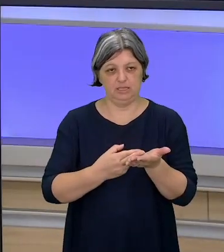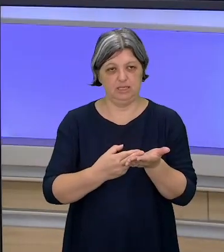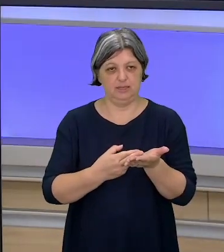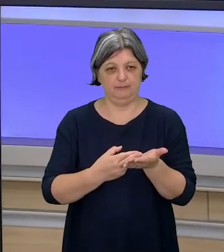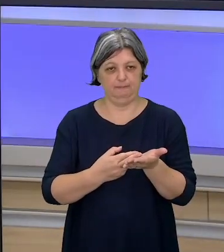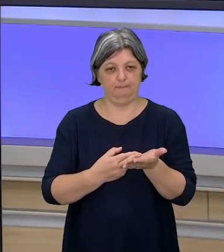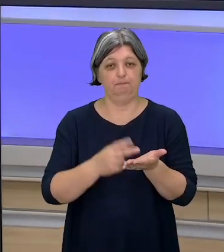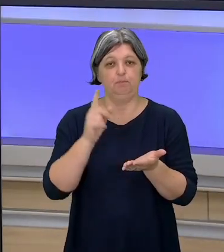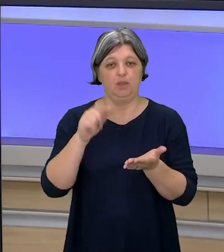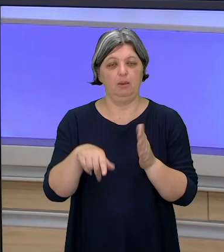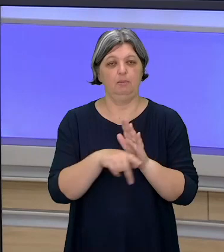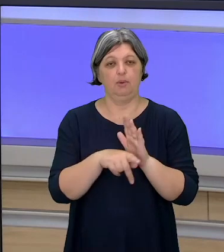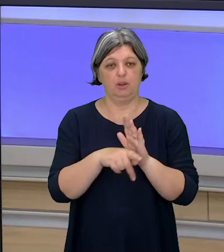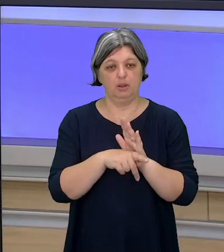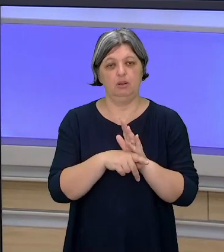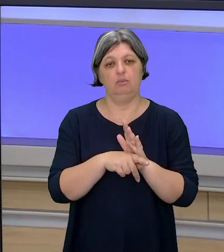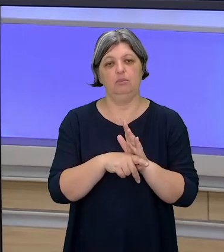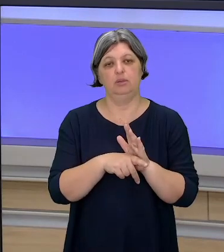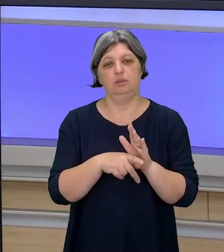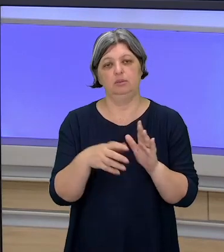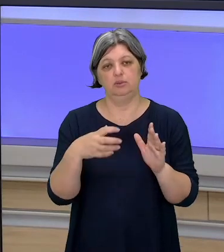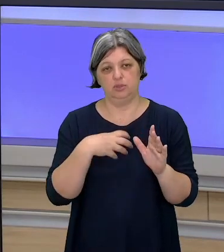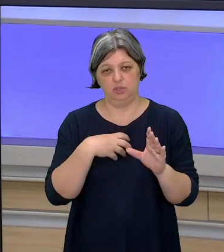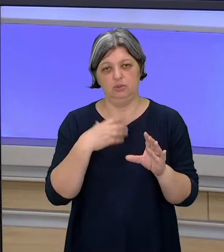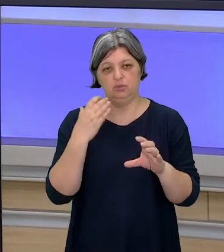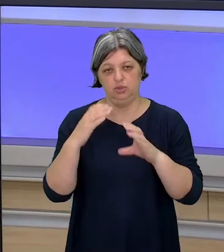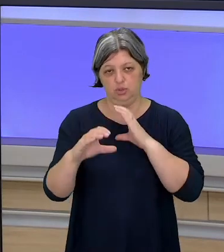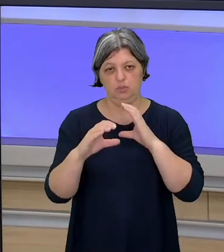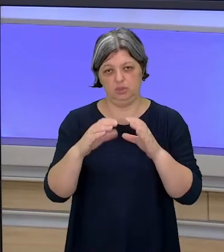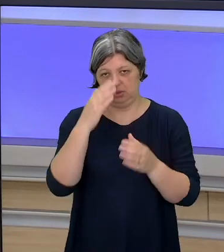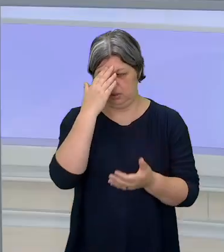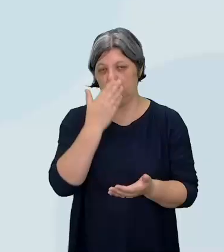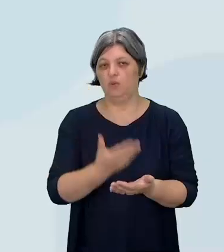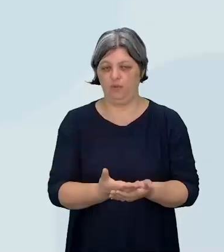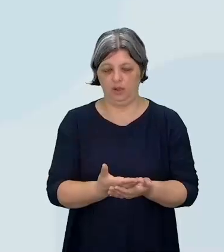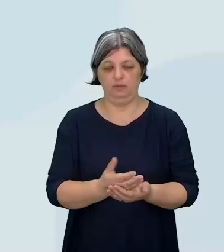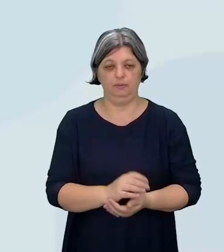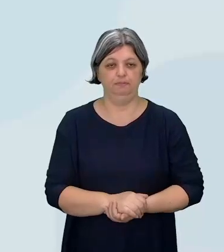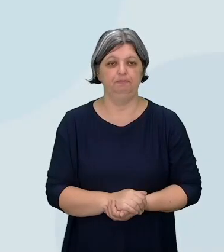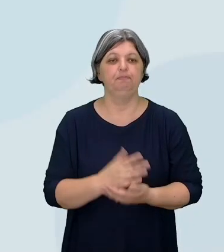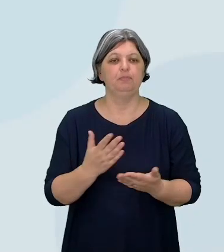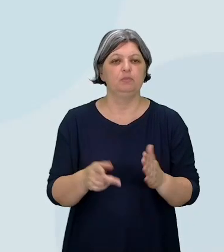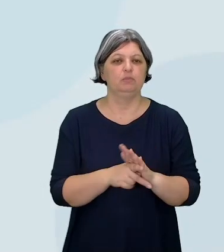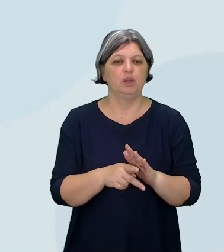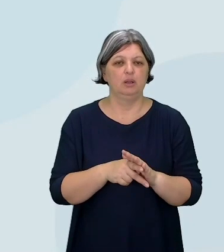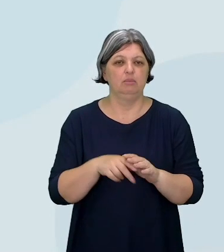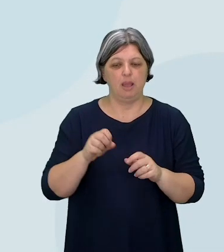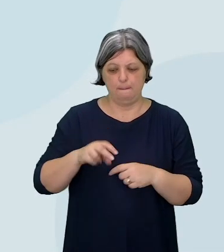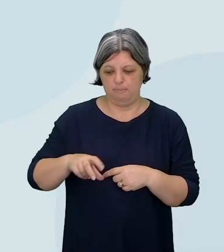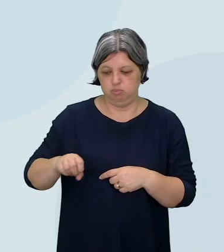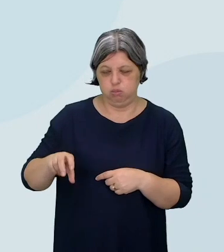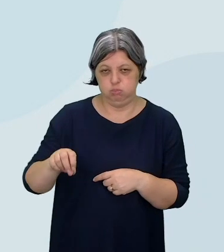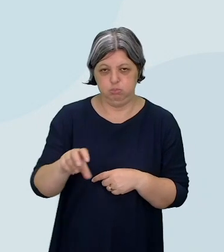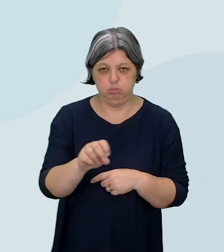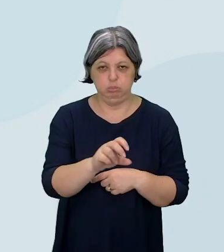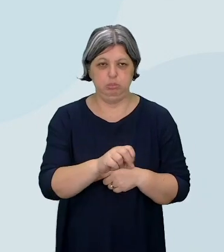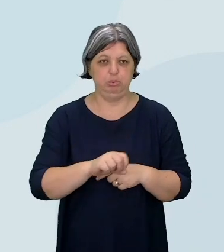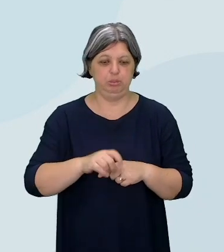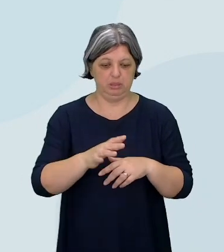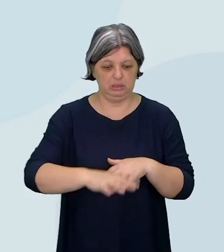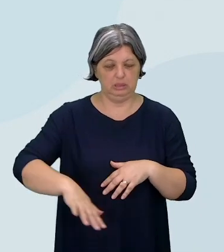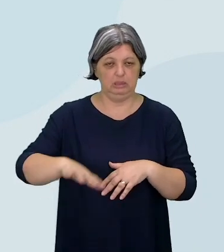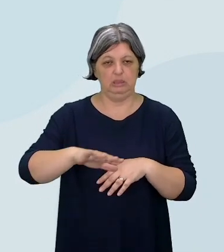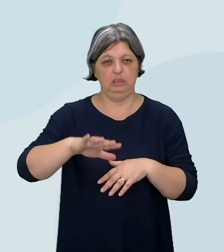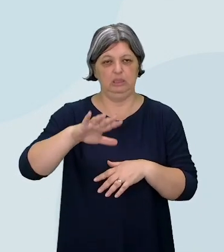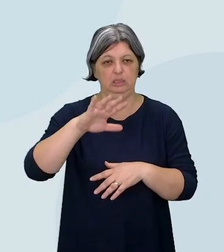é um meio de comunicação aí confiável. Então, bora lá. Contaminação além do garimpo. Áreas da Amazônia alagadas